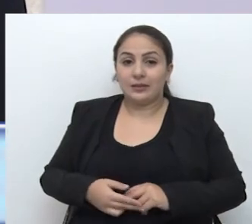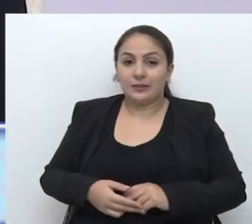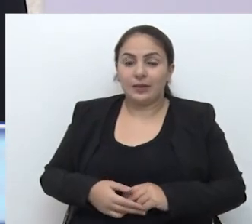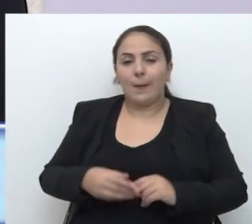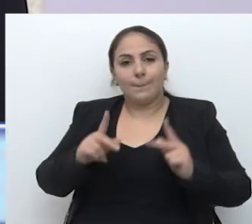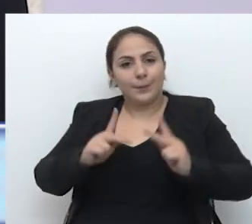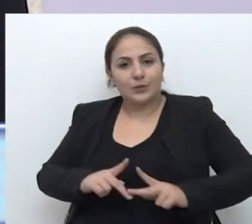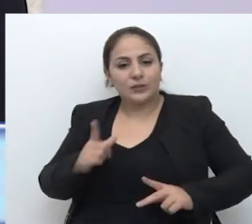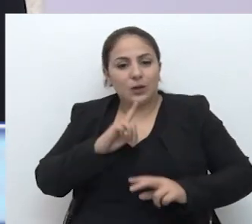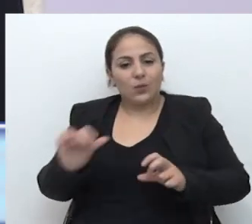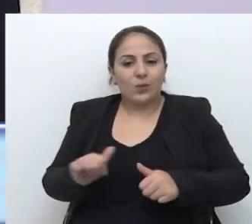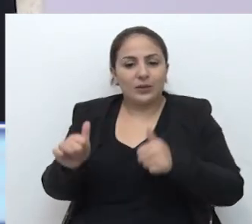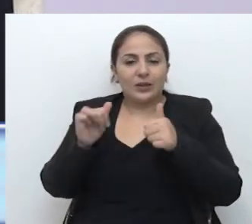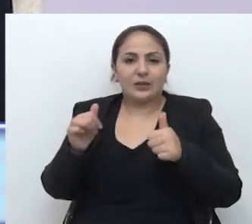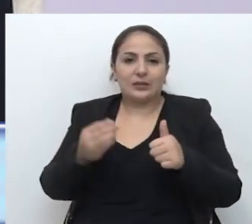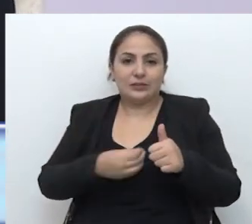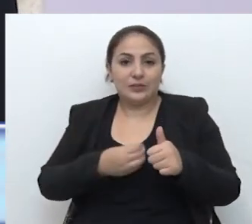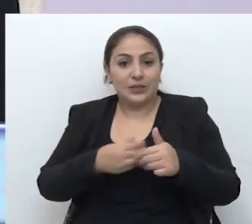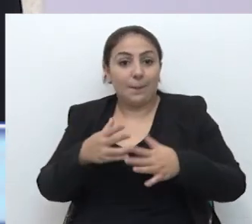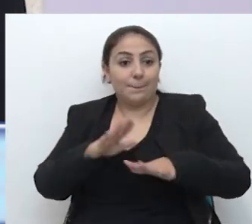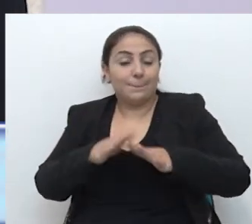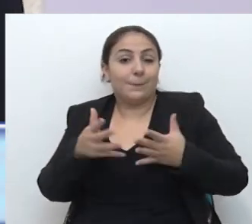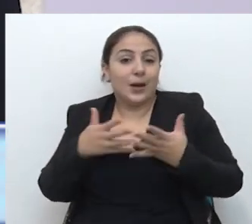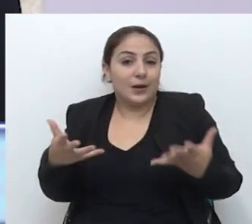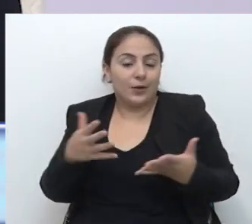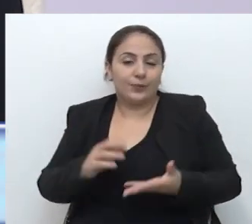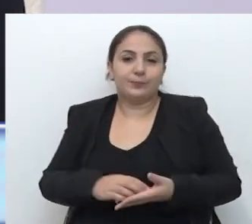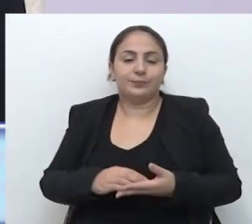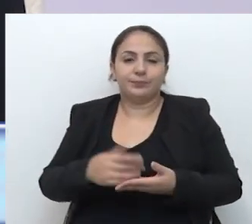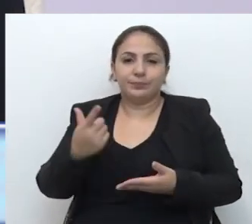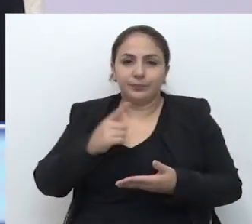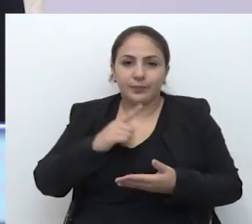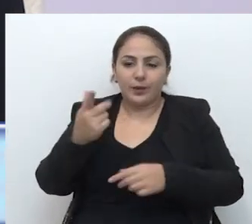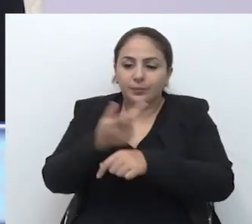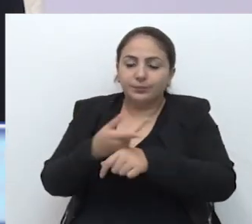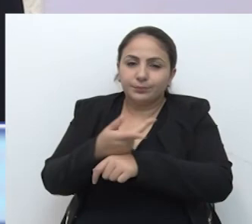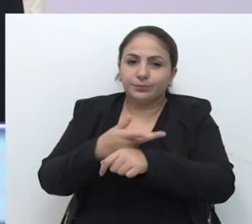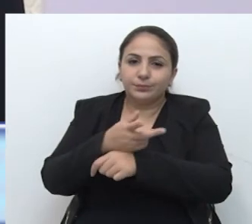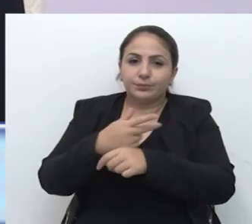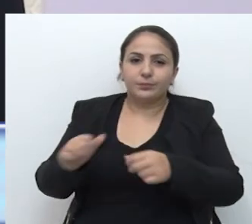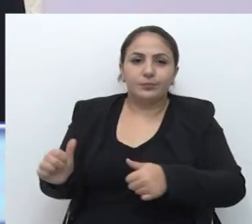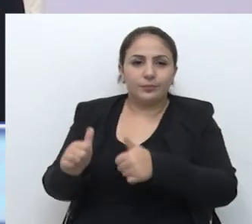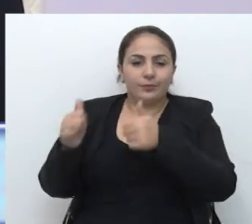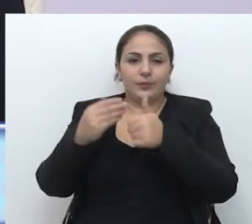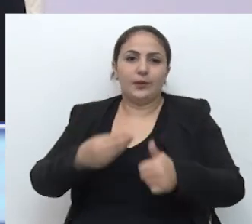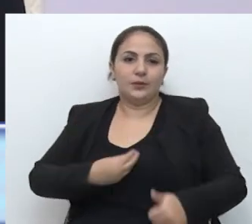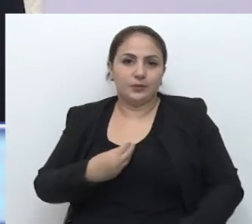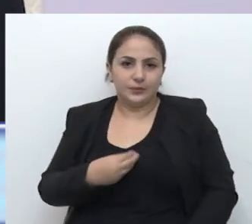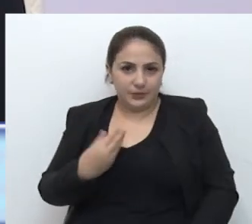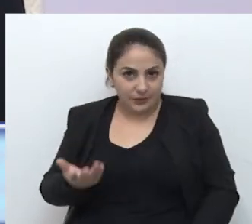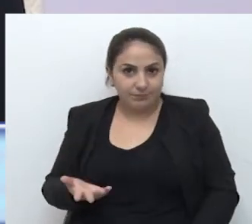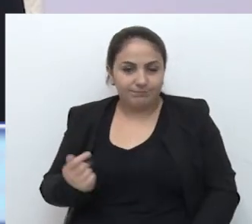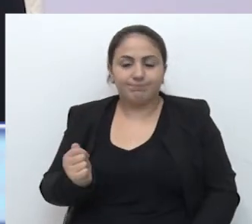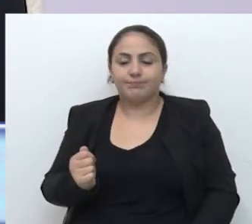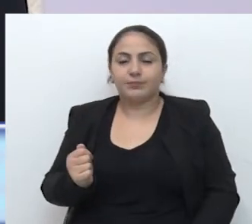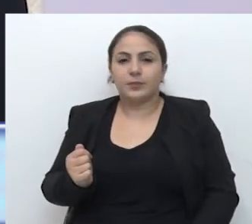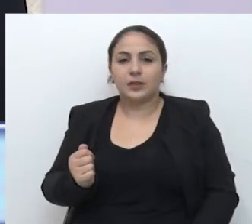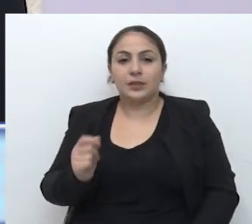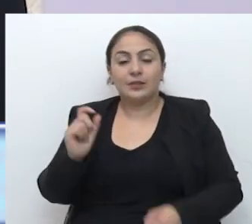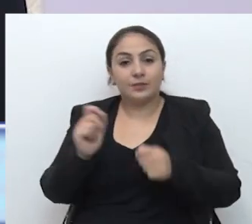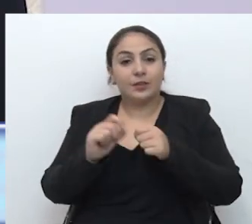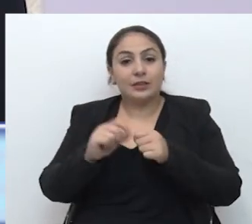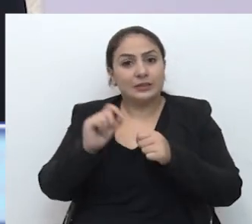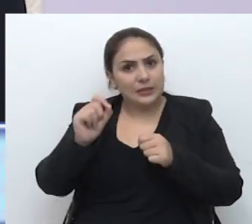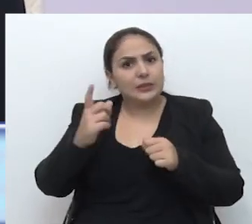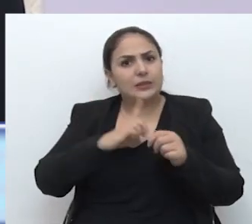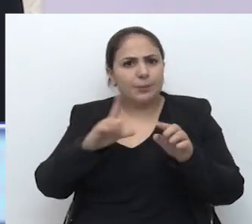elas estão tendo uma qualidade de vida mais ampliada, elas estão buscando uma melhoria de vida, né? E